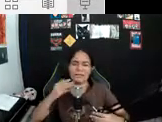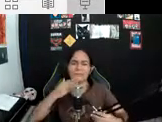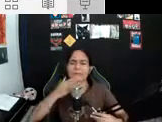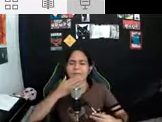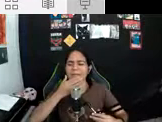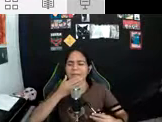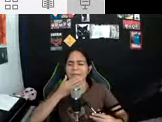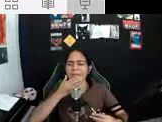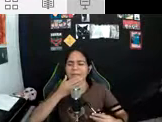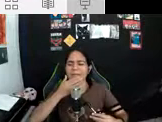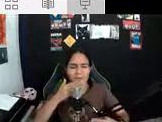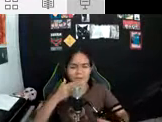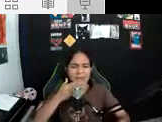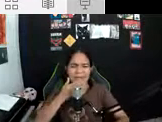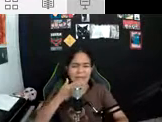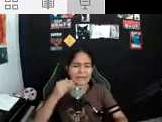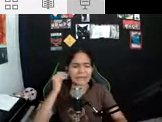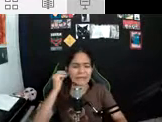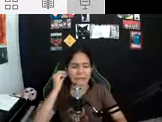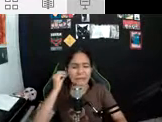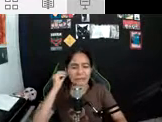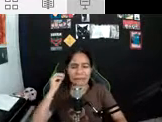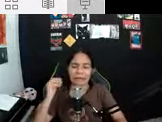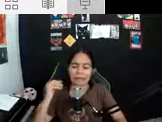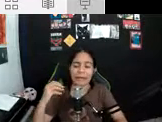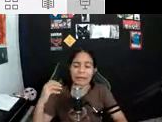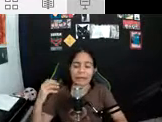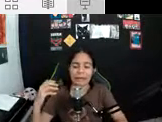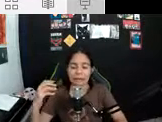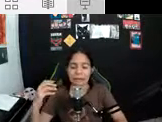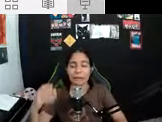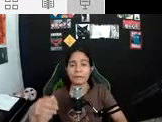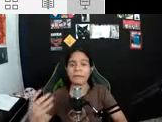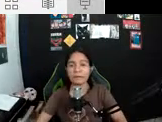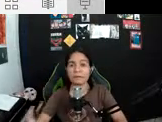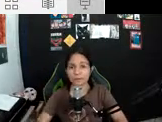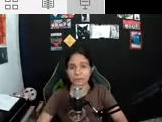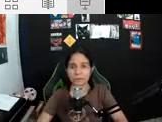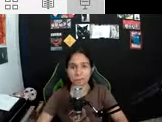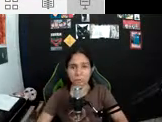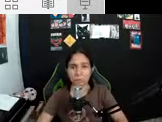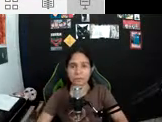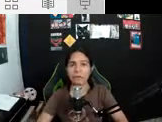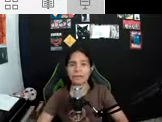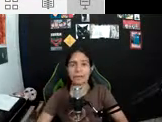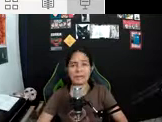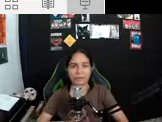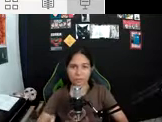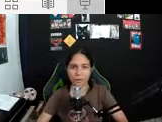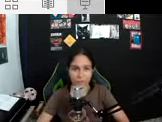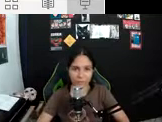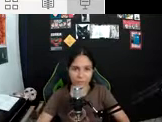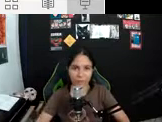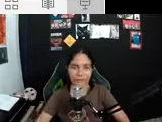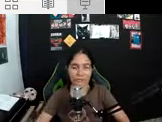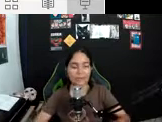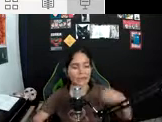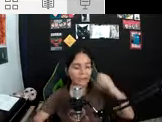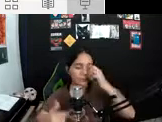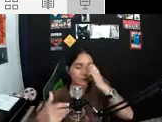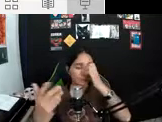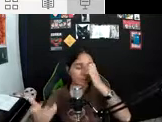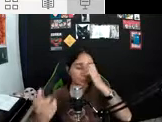tanto de vocês, né? Que infelizmente vocês são poucos valorizados. A gente também já falou